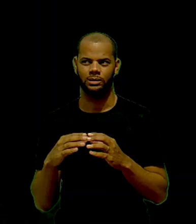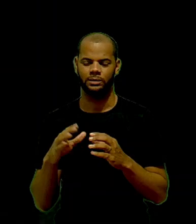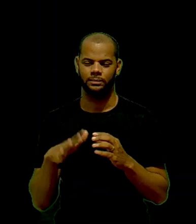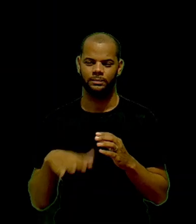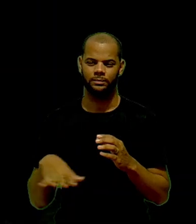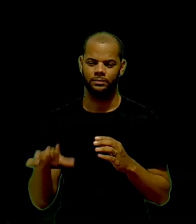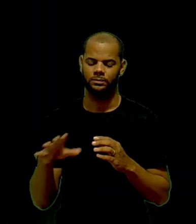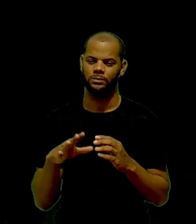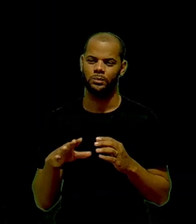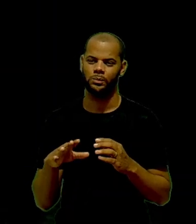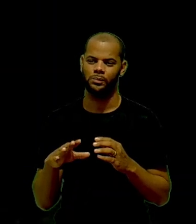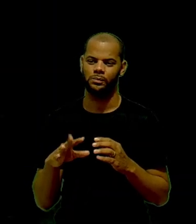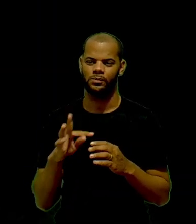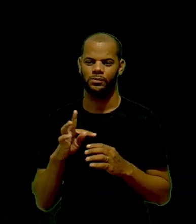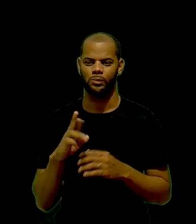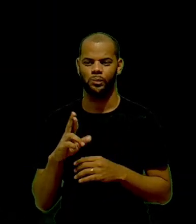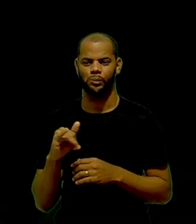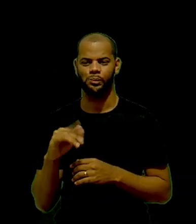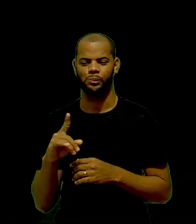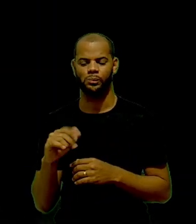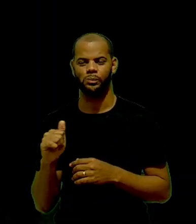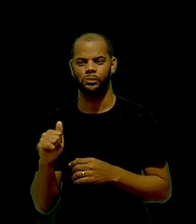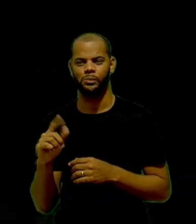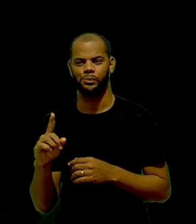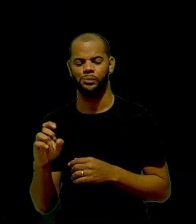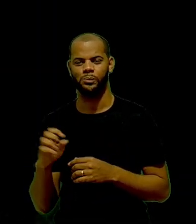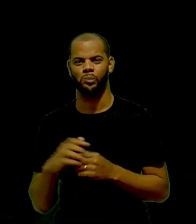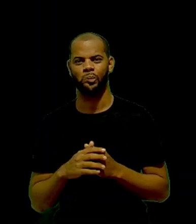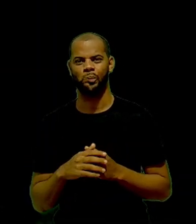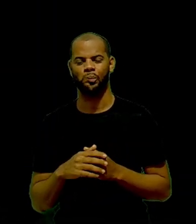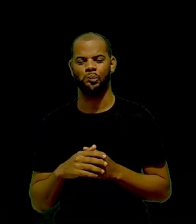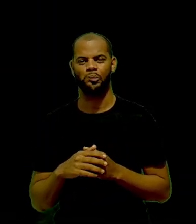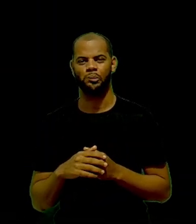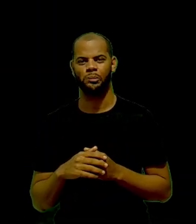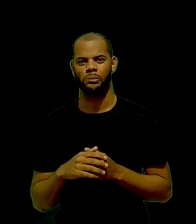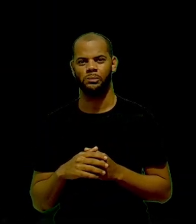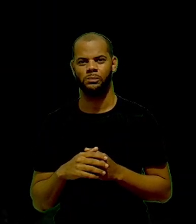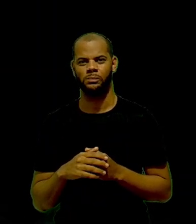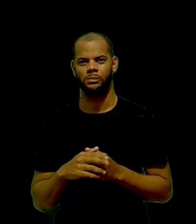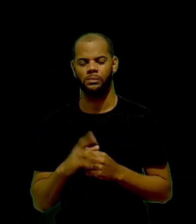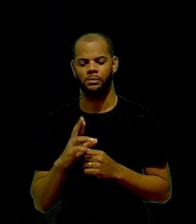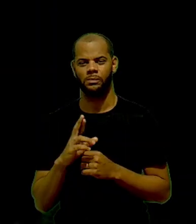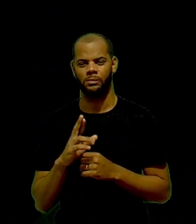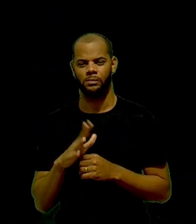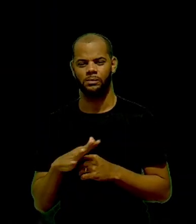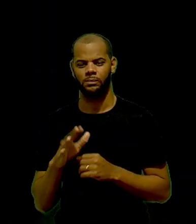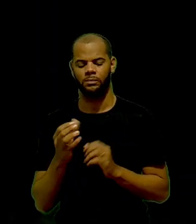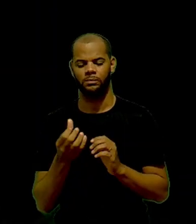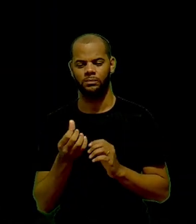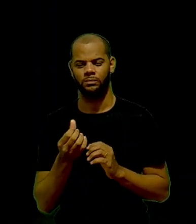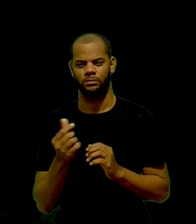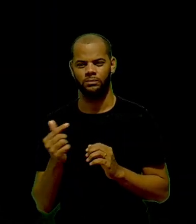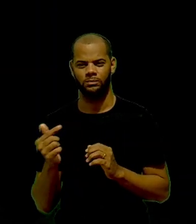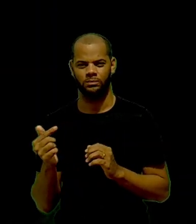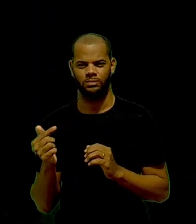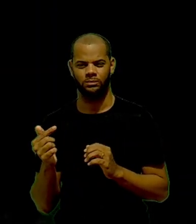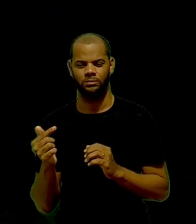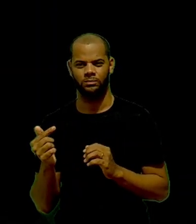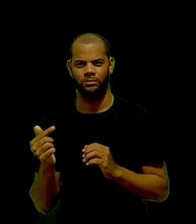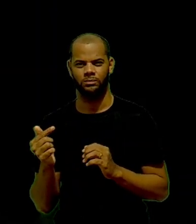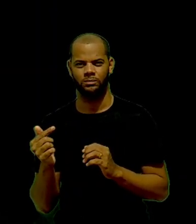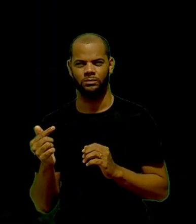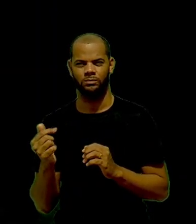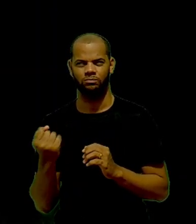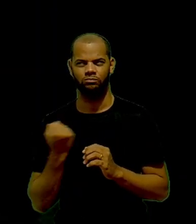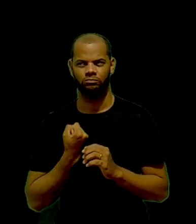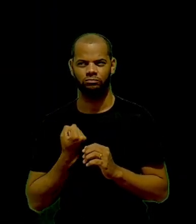consumidora da Trindade. Então, com a resolução 687, também melhorou, expandiu um pouco